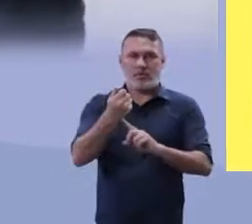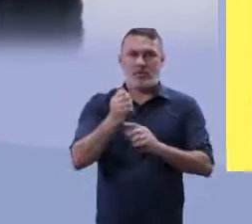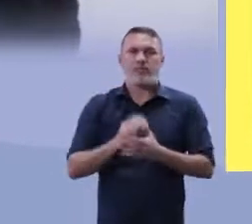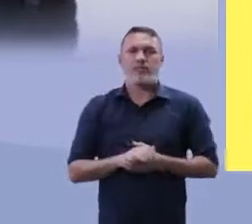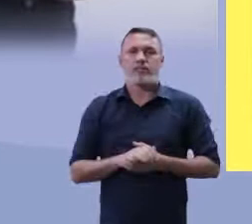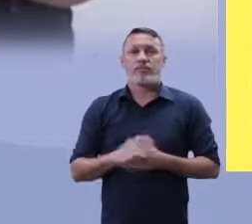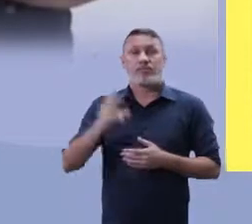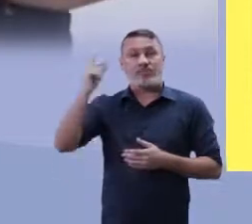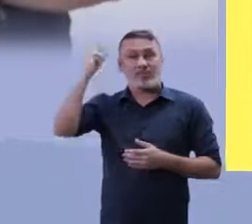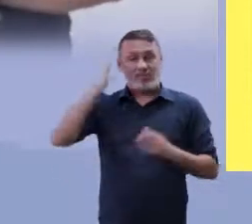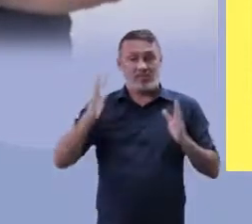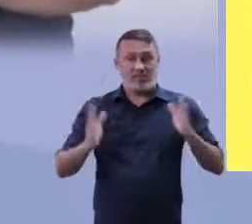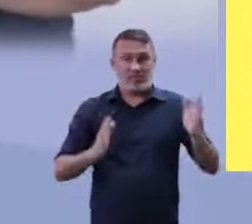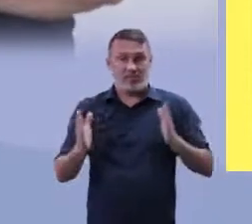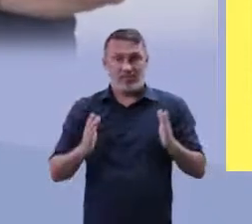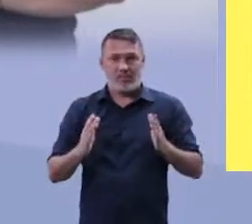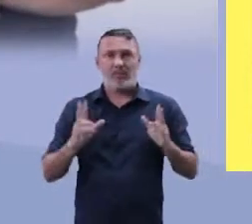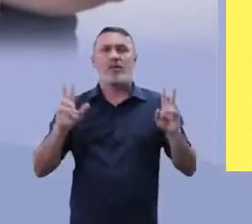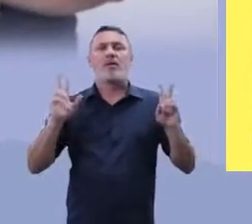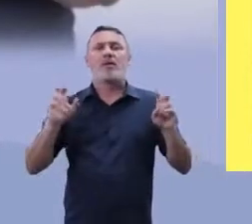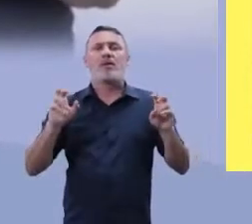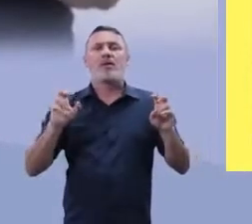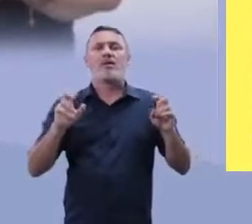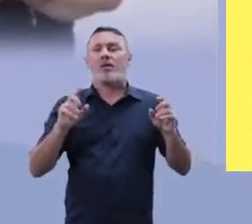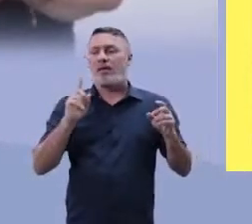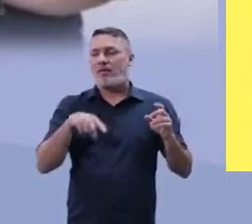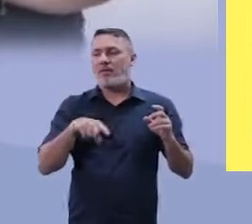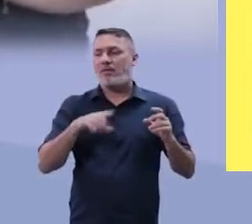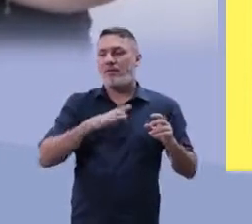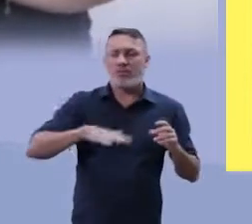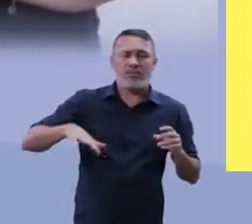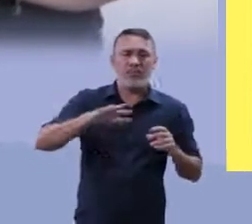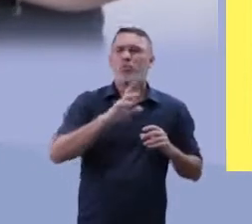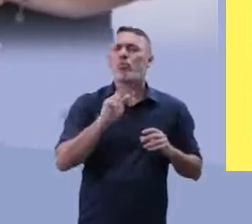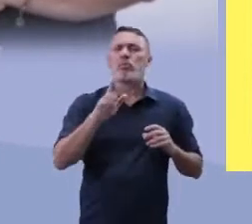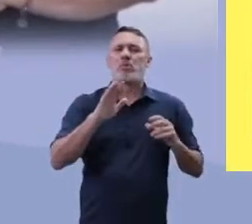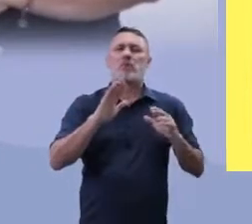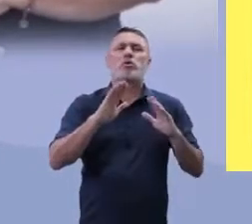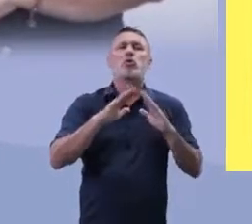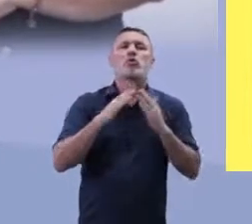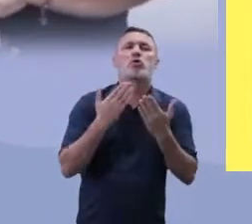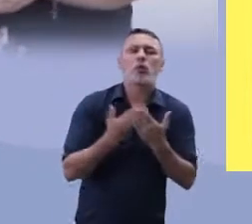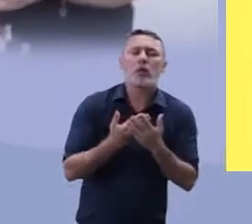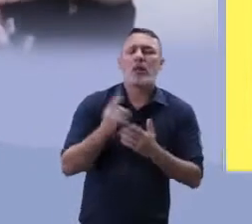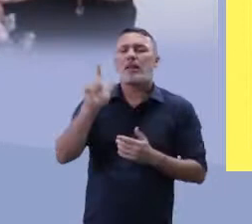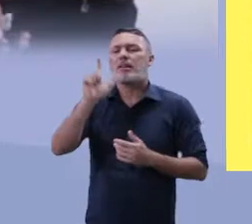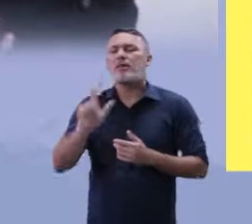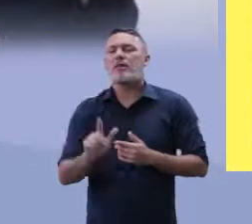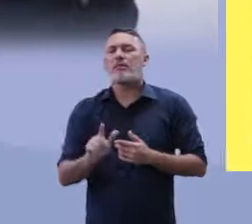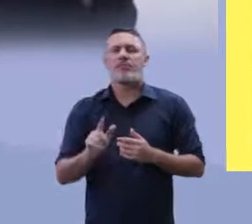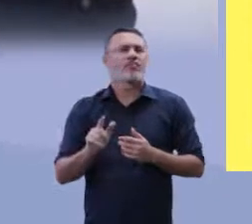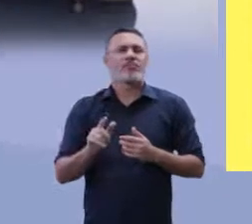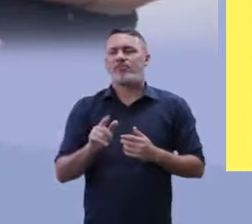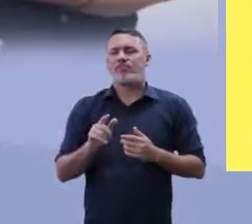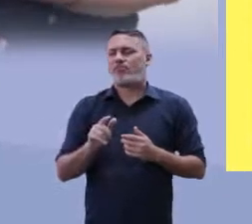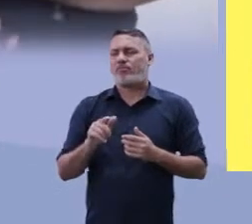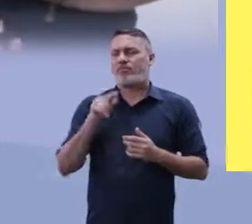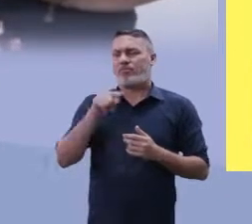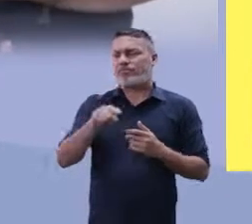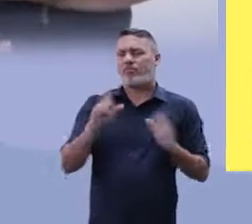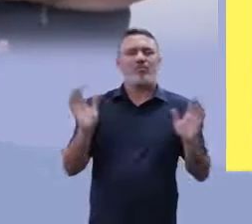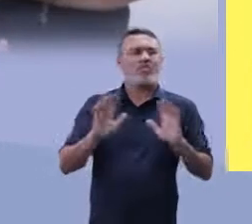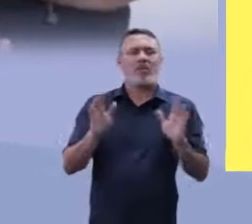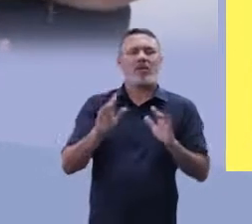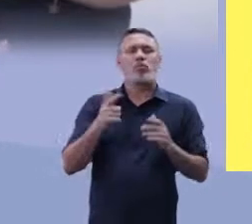período, ele não será chamado de escola literária. Por que não? Porque ele é um período muito